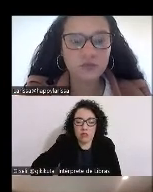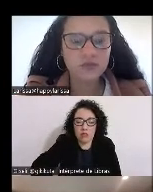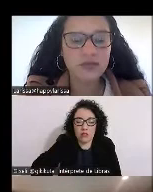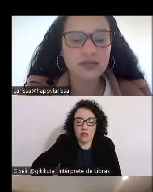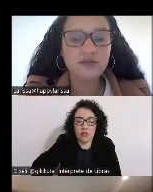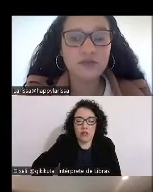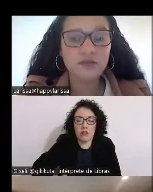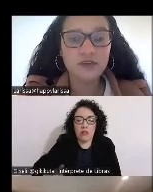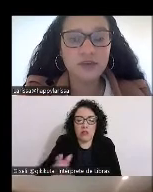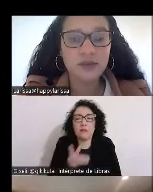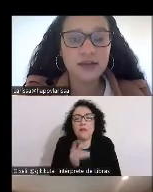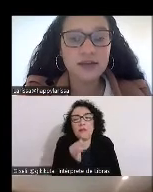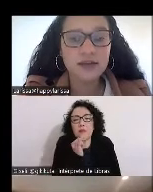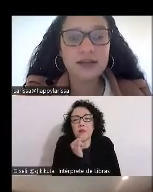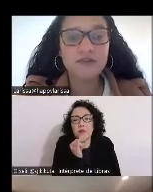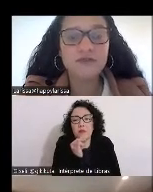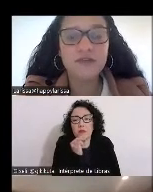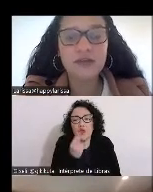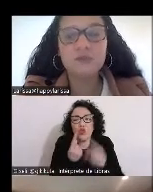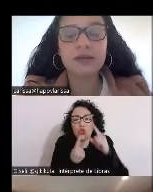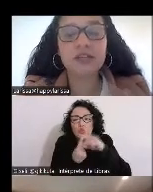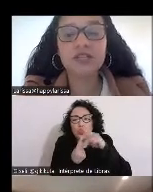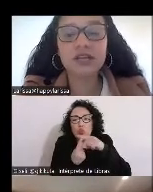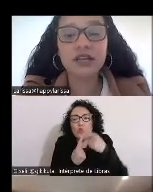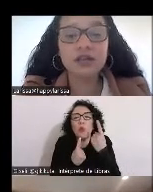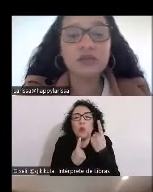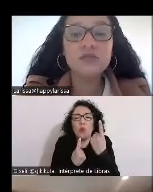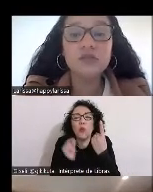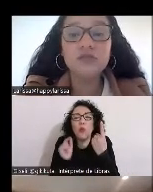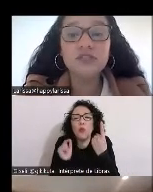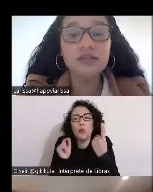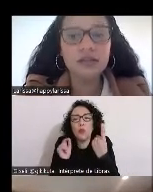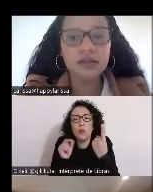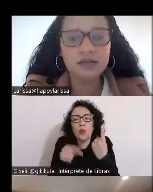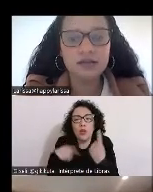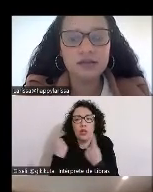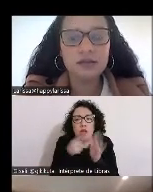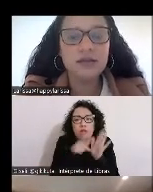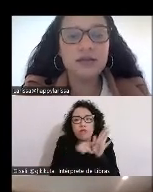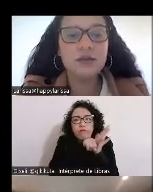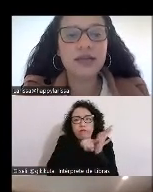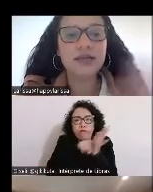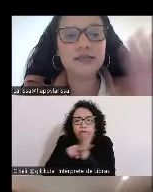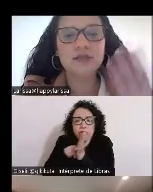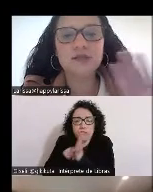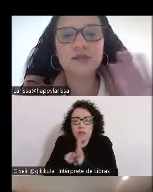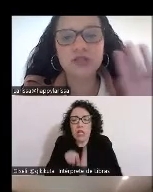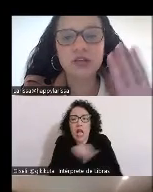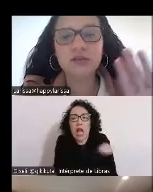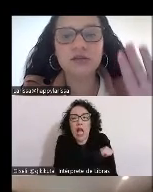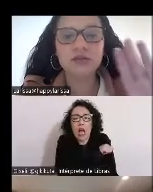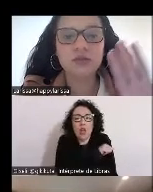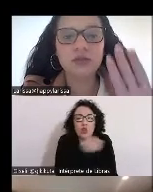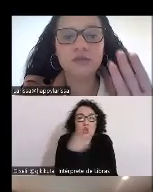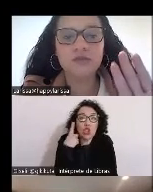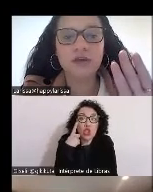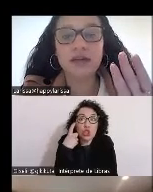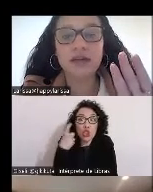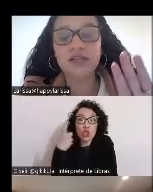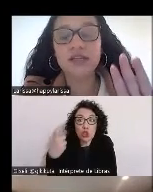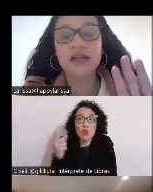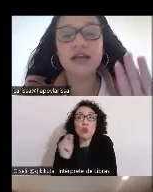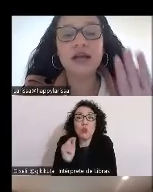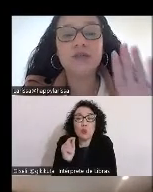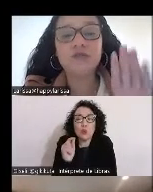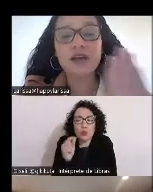tipo 1, ele foi feito para checar o que os alunos têm interesse. Então, esse esquema que nós podemos ver na